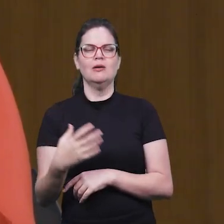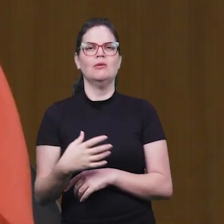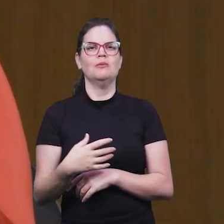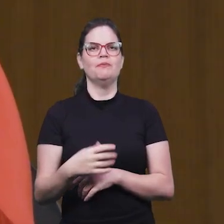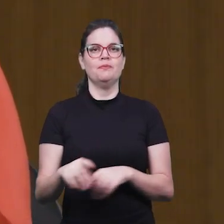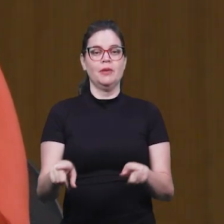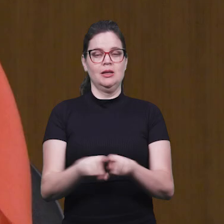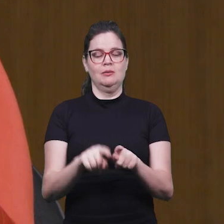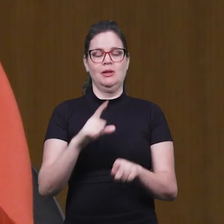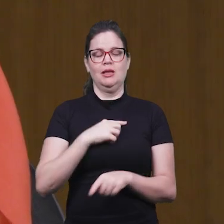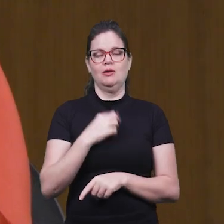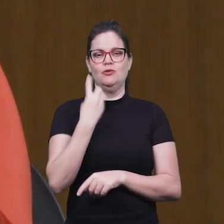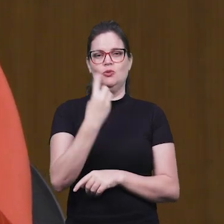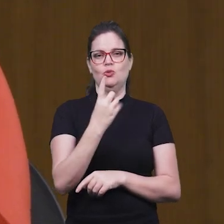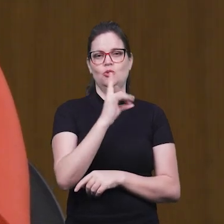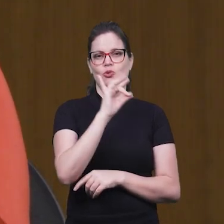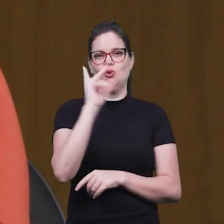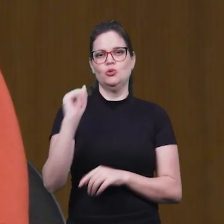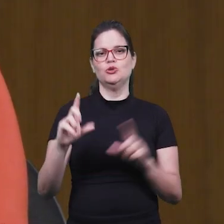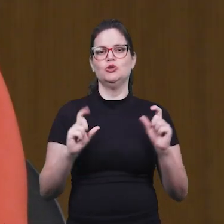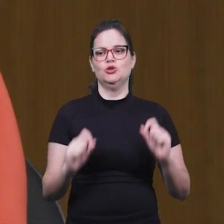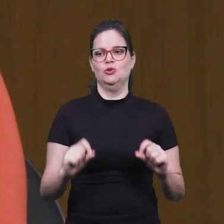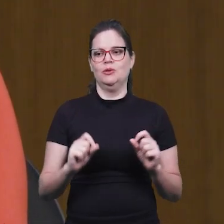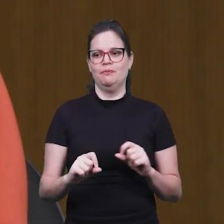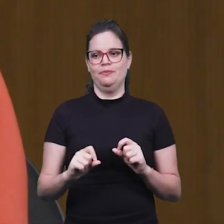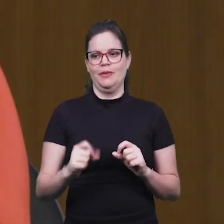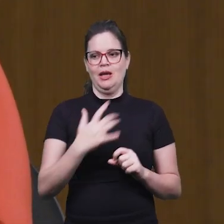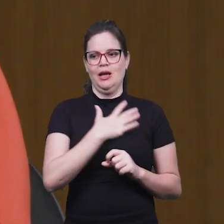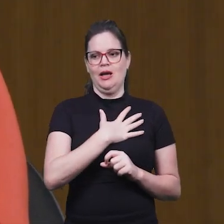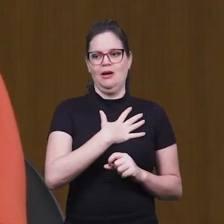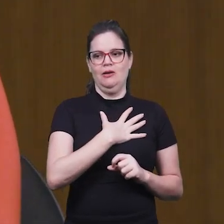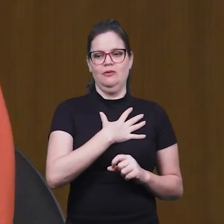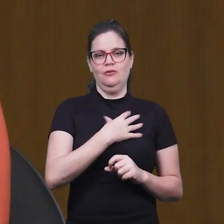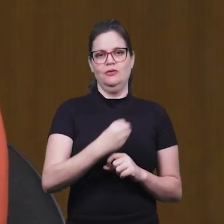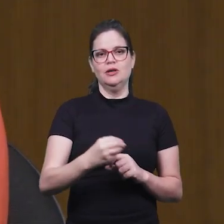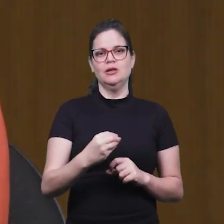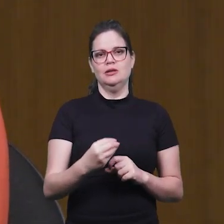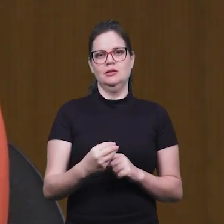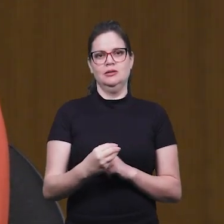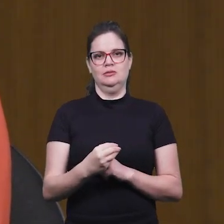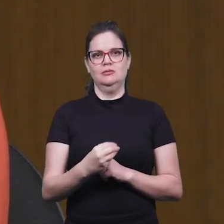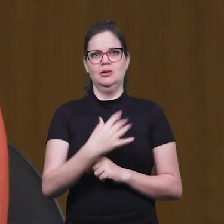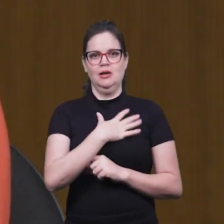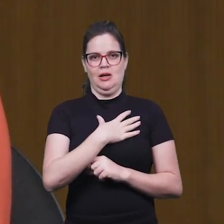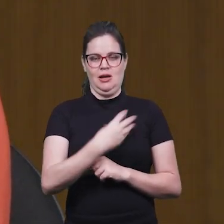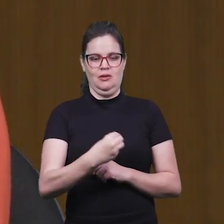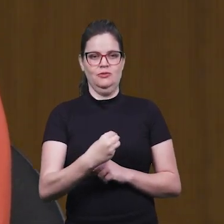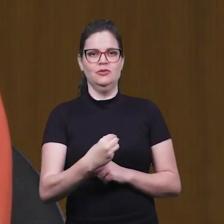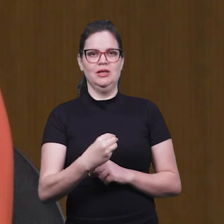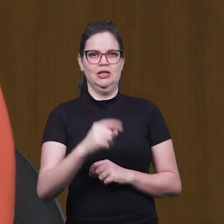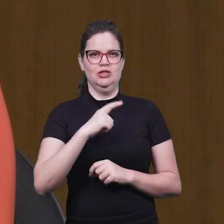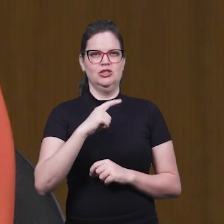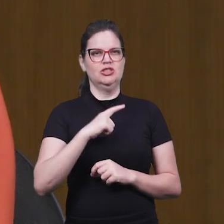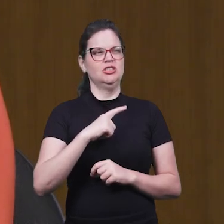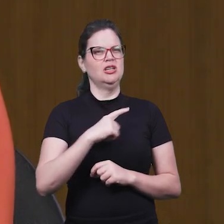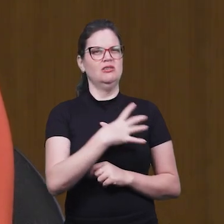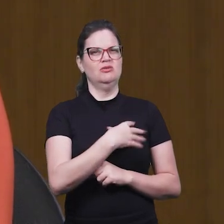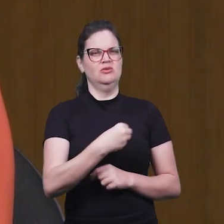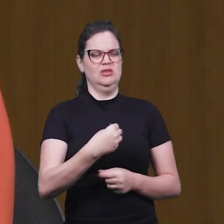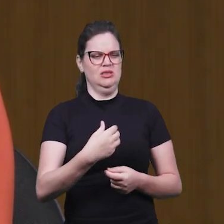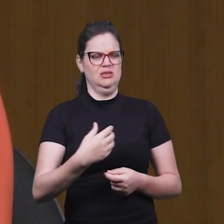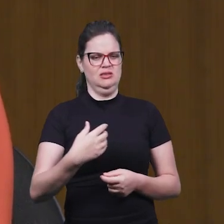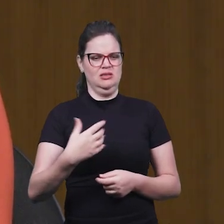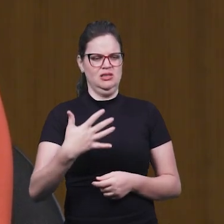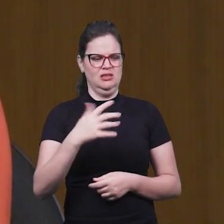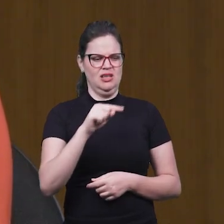dia que a filha do coveiro chegou lá, o coveiro chegou com a filhinha dele, tinha 8 filhos ou